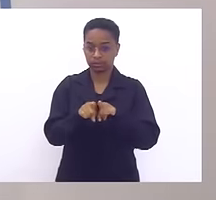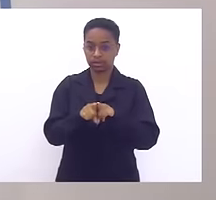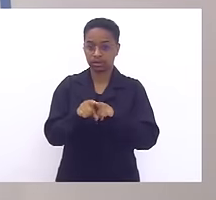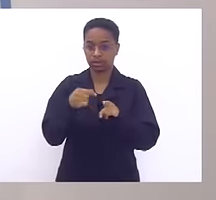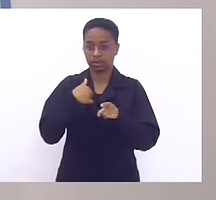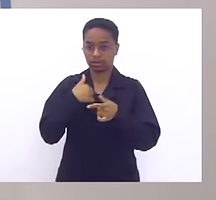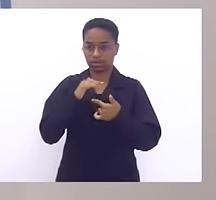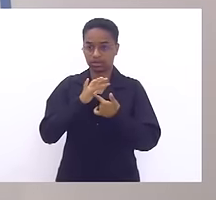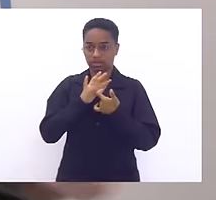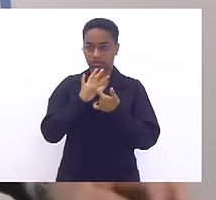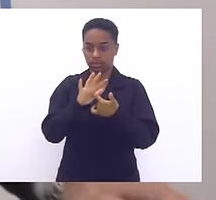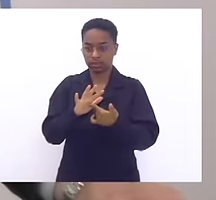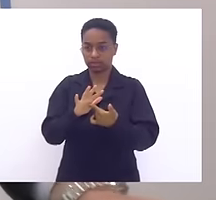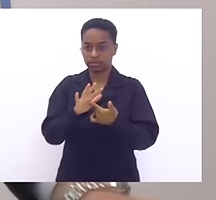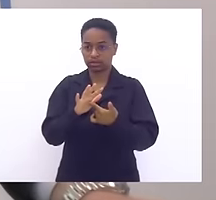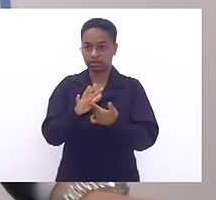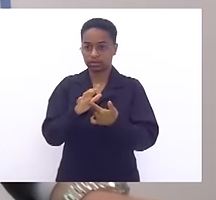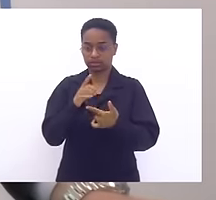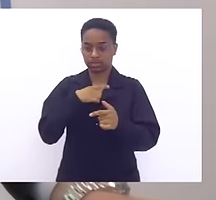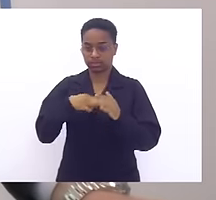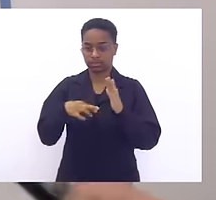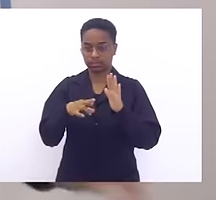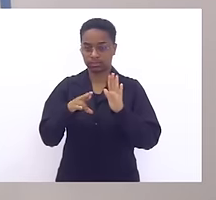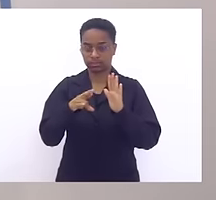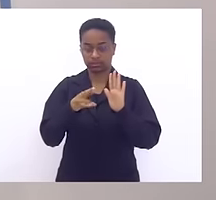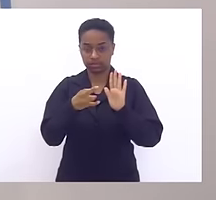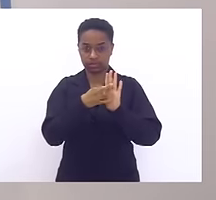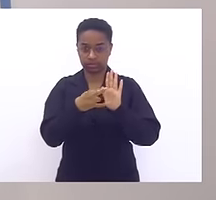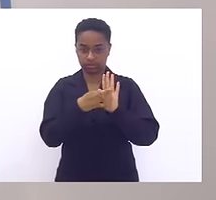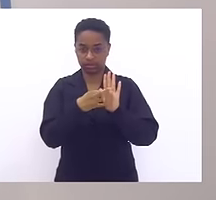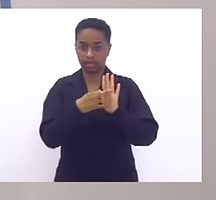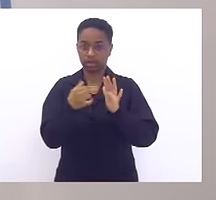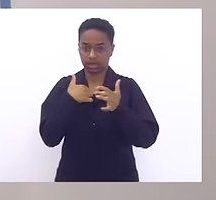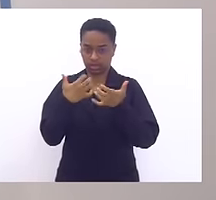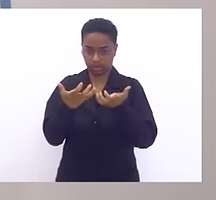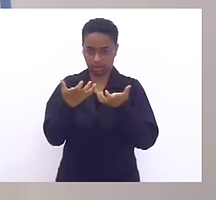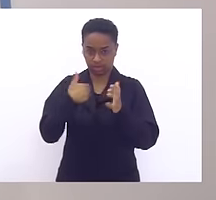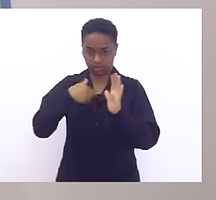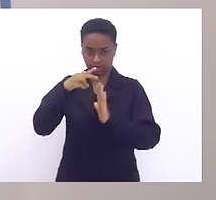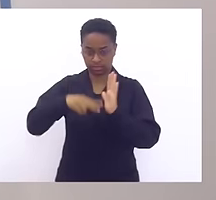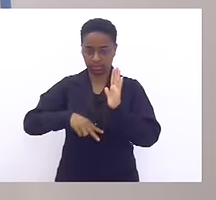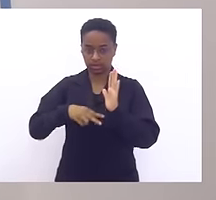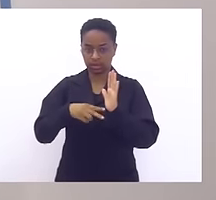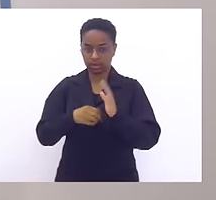31 Parágrafo 4º do nosso Regimento Interno quer que eu li para o senhor